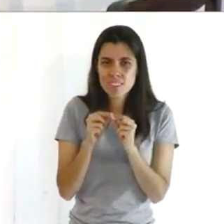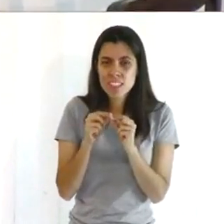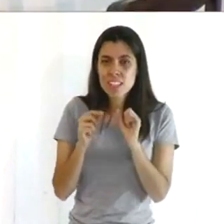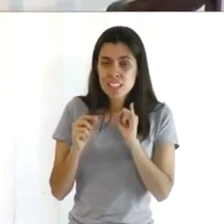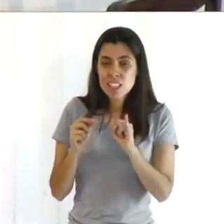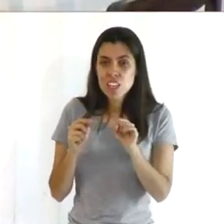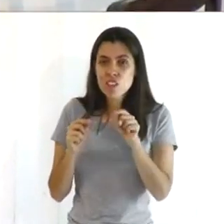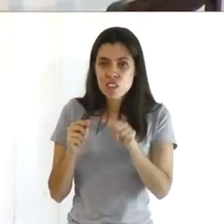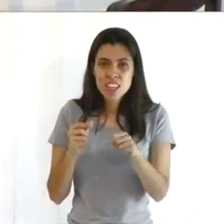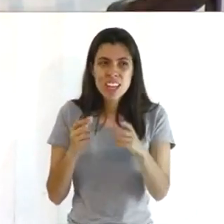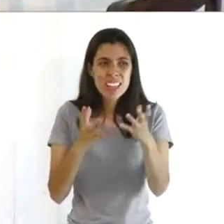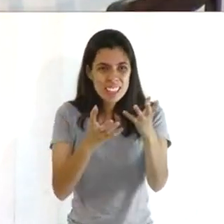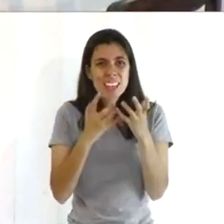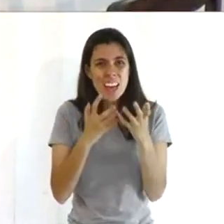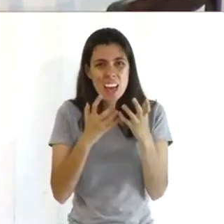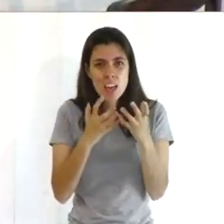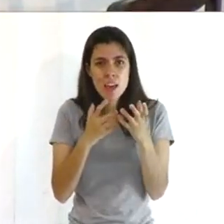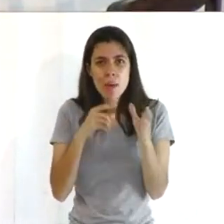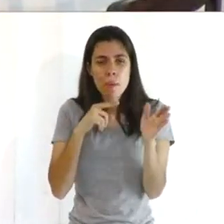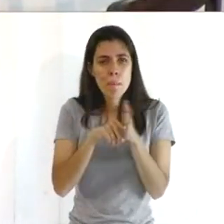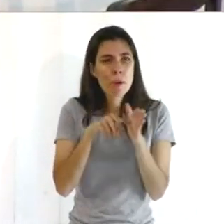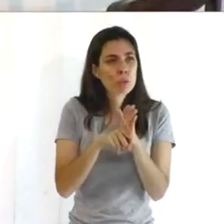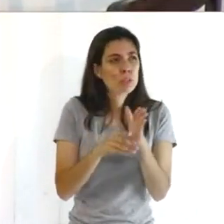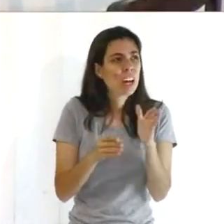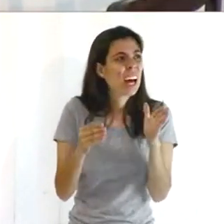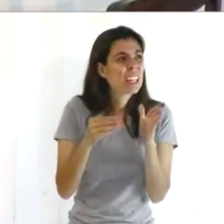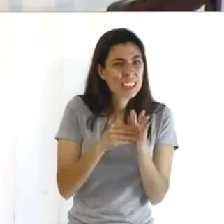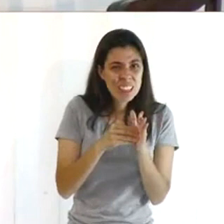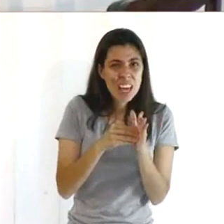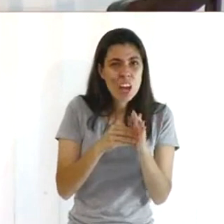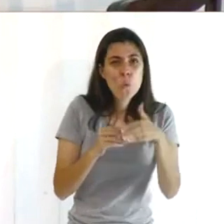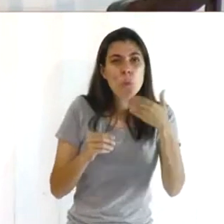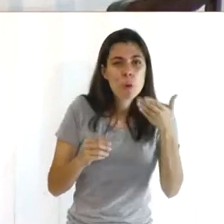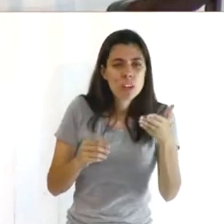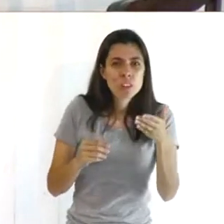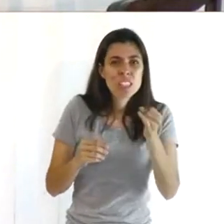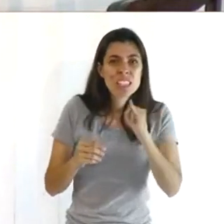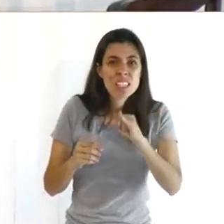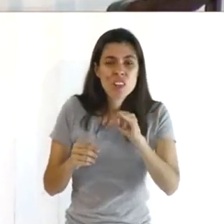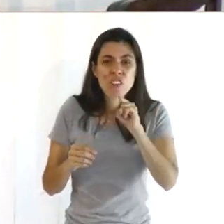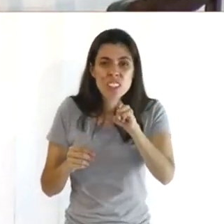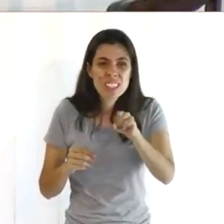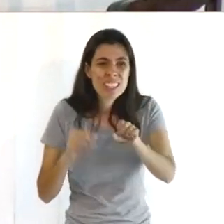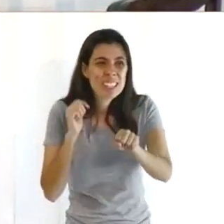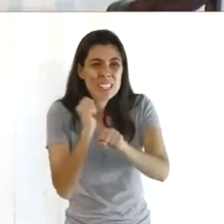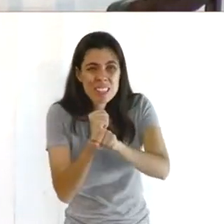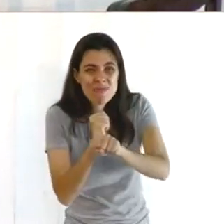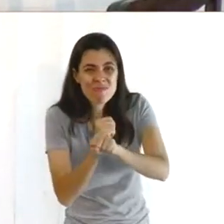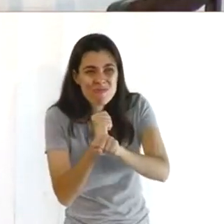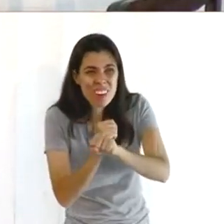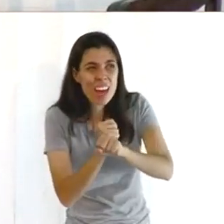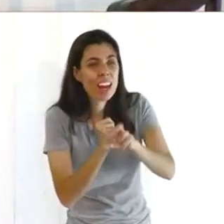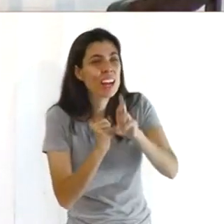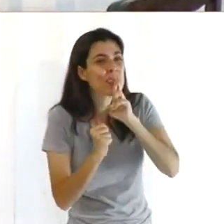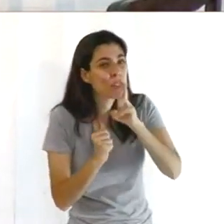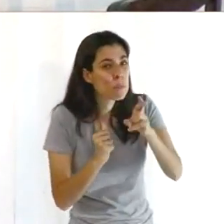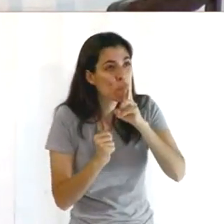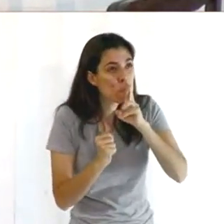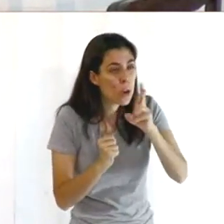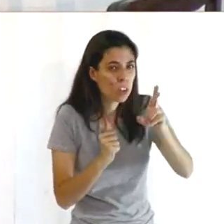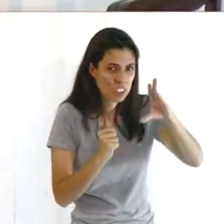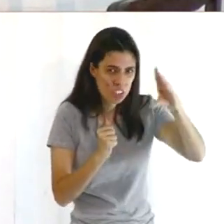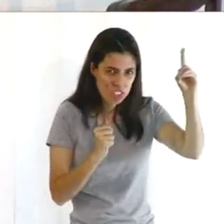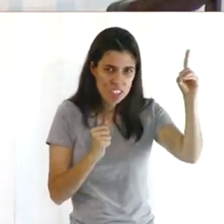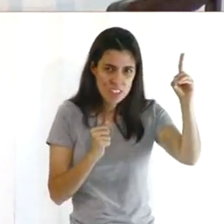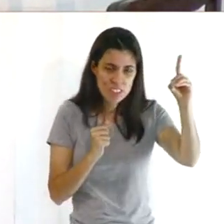para entender que até quando é esse? Que resposta é essa que você está esperando do Pai? Mas talvez você